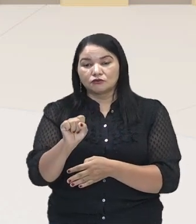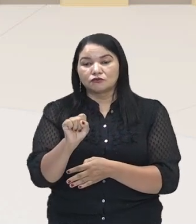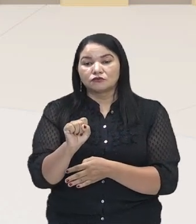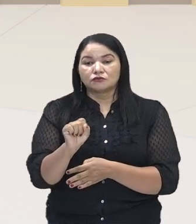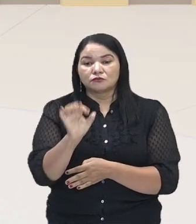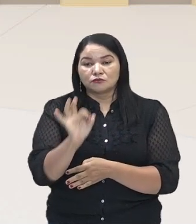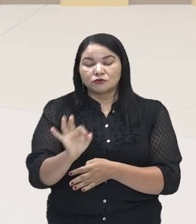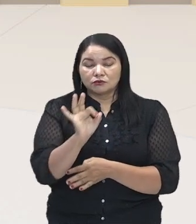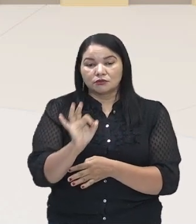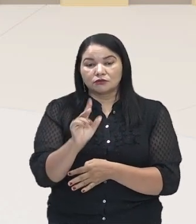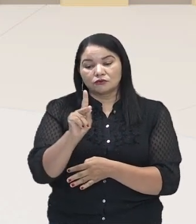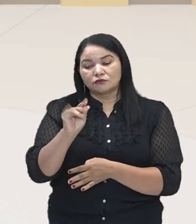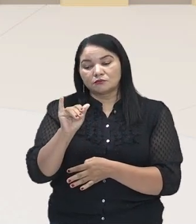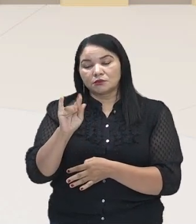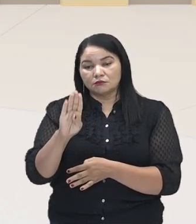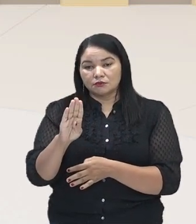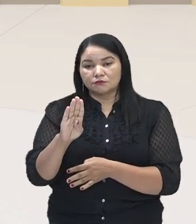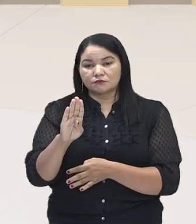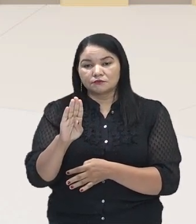3,78% do PIB,